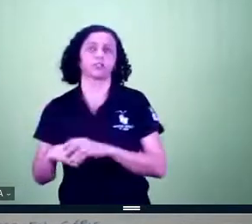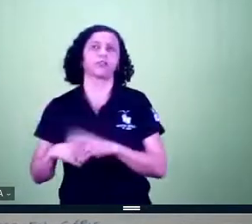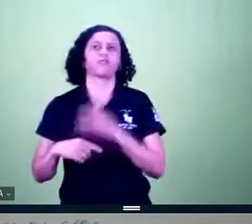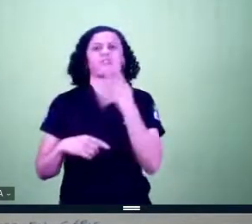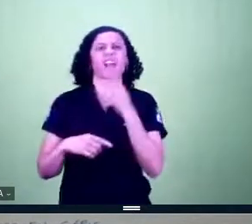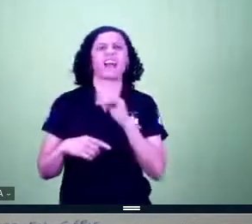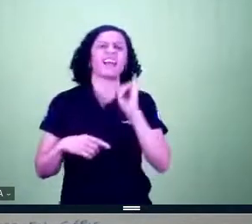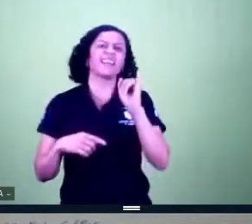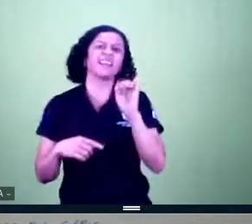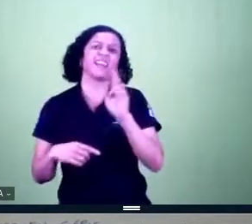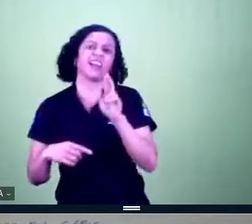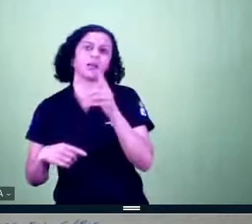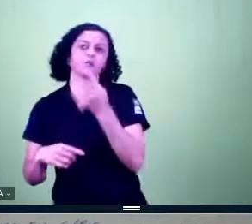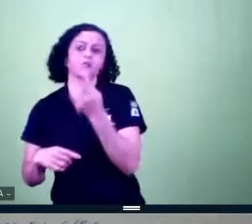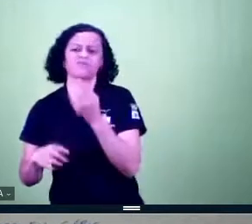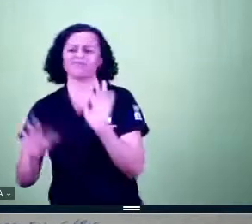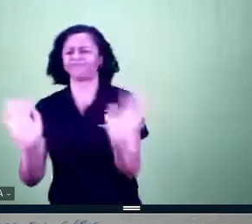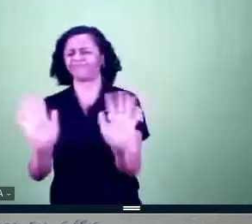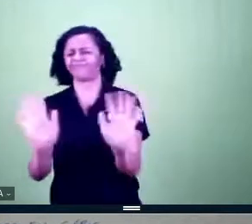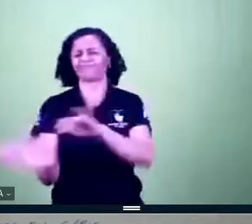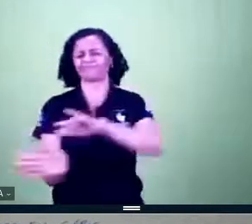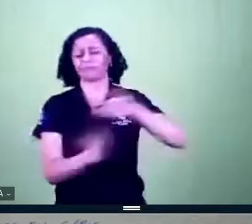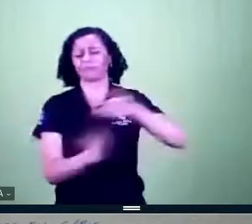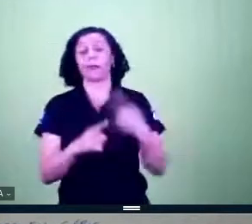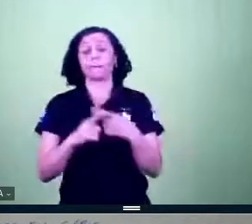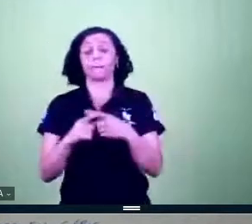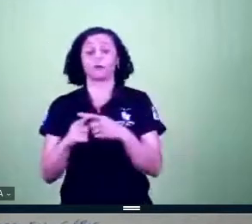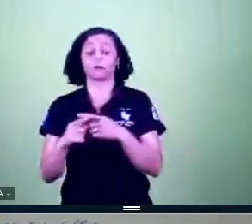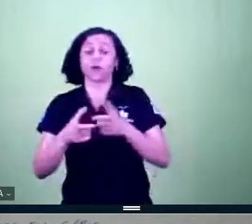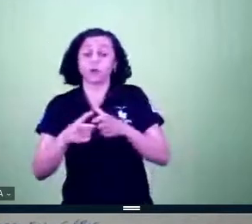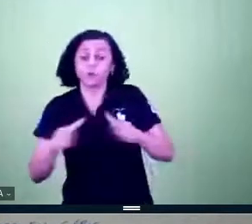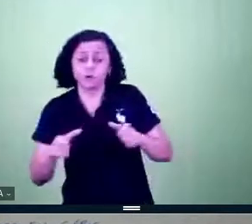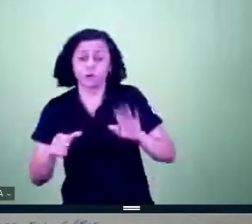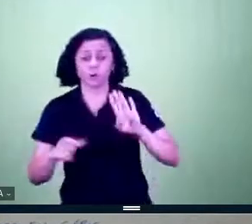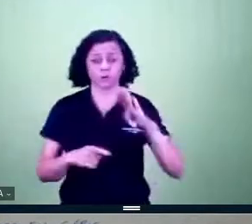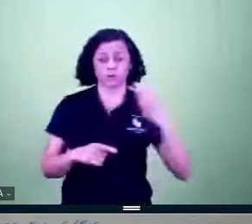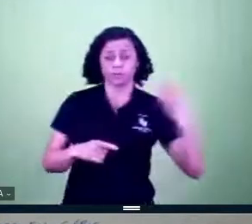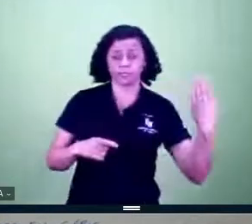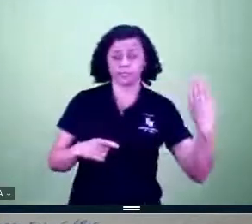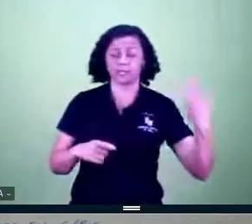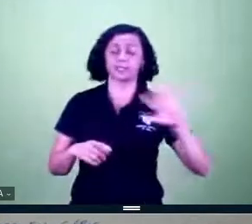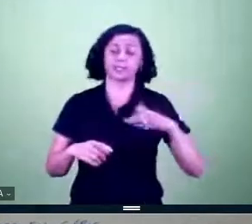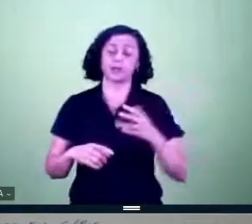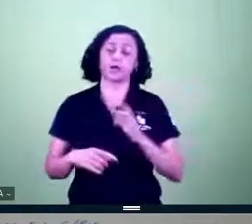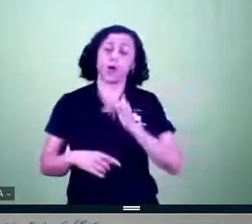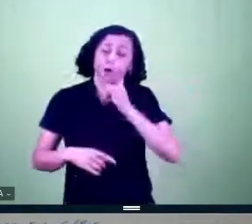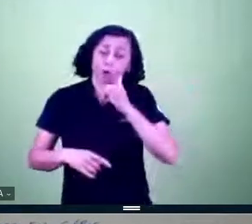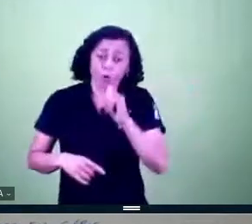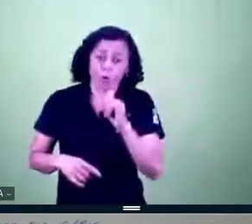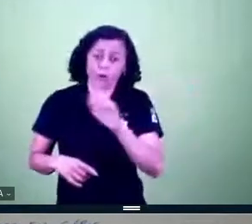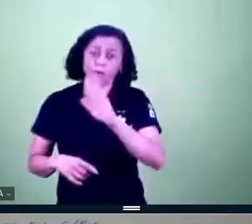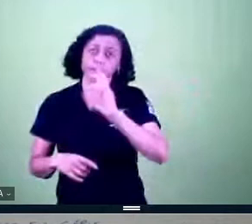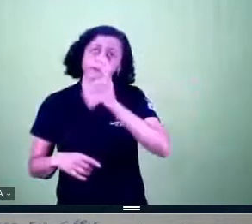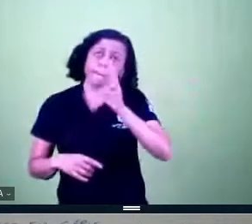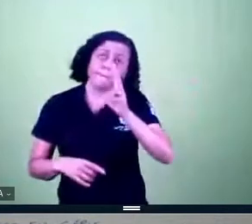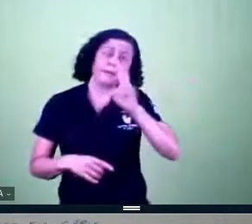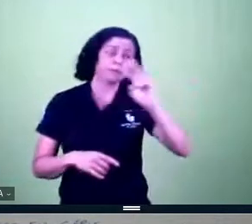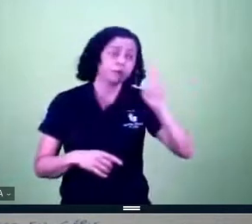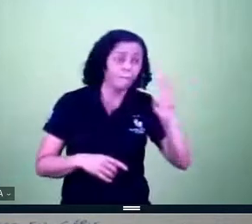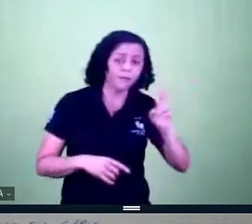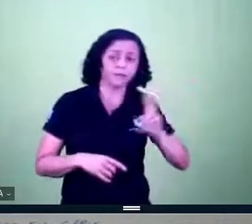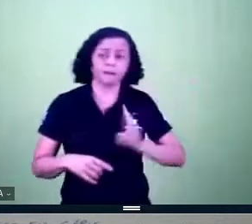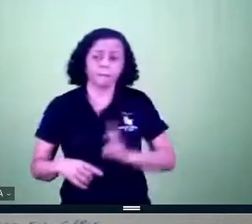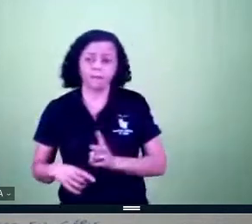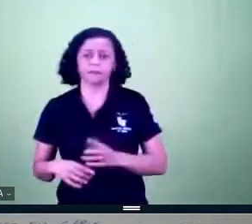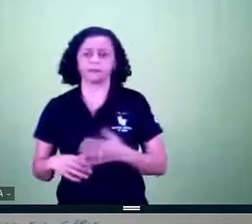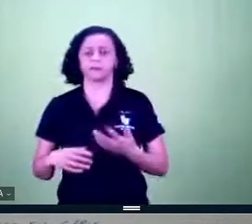não, porque o circuito está em série, a corrente é a mesma em todos os elementos. Então, o que esse resistor vê é a corrente que